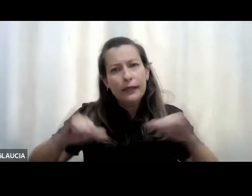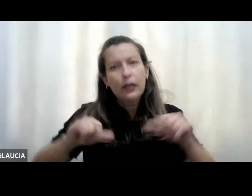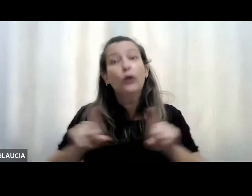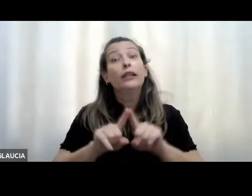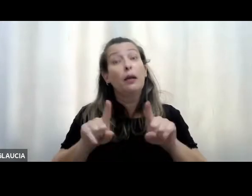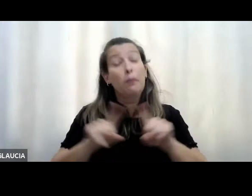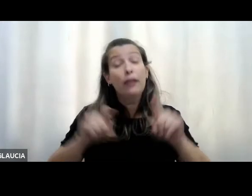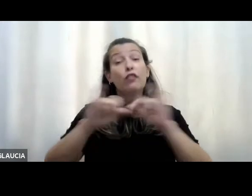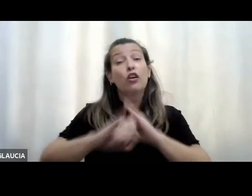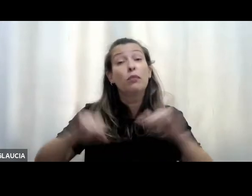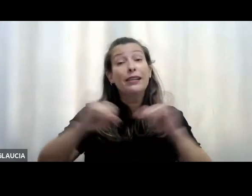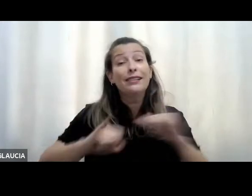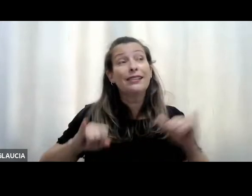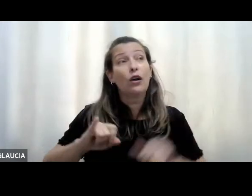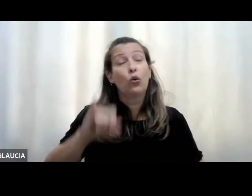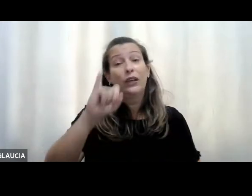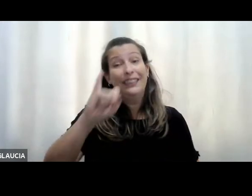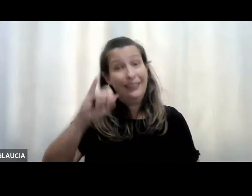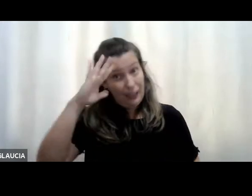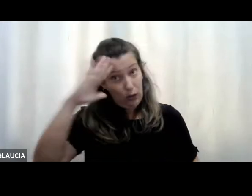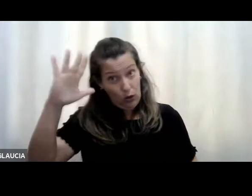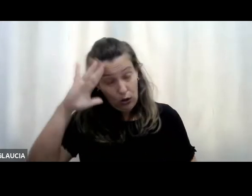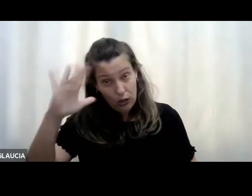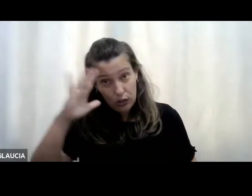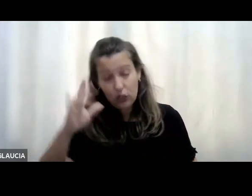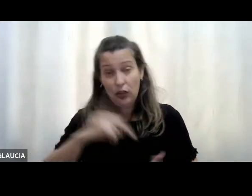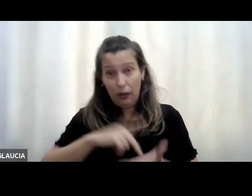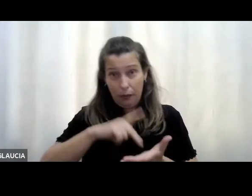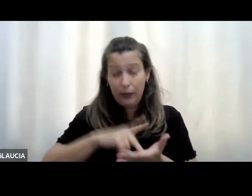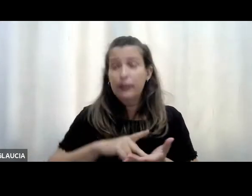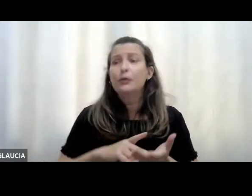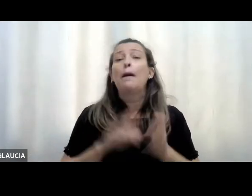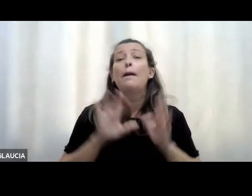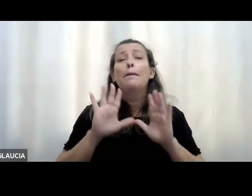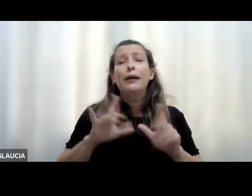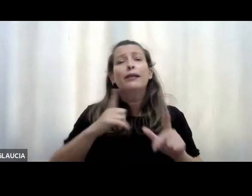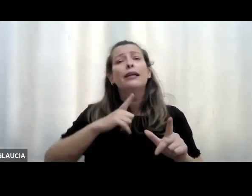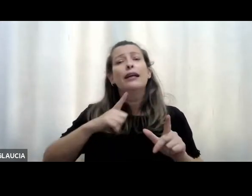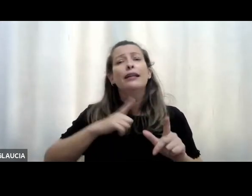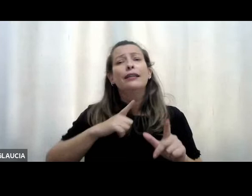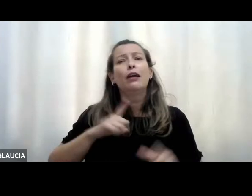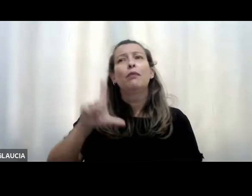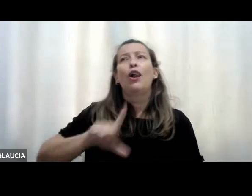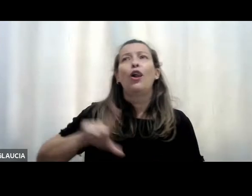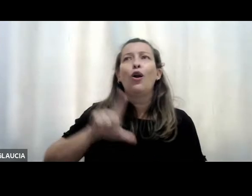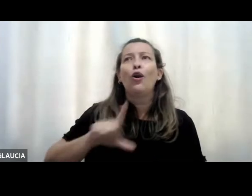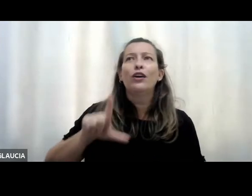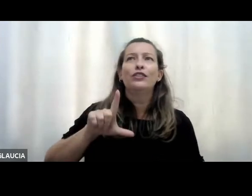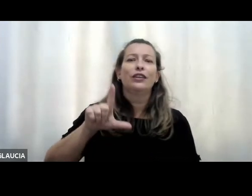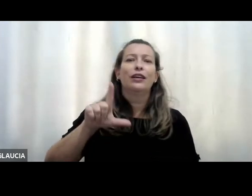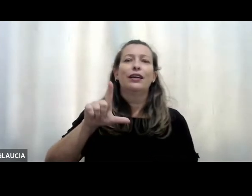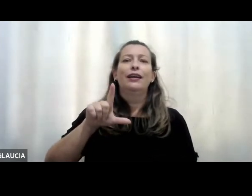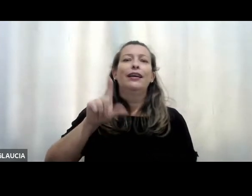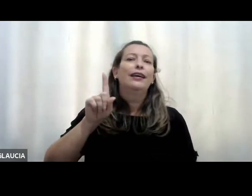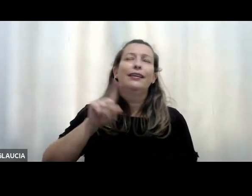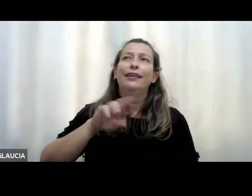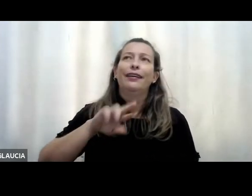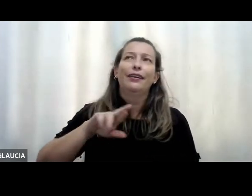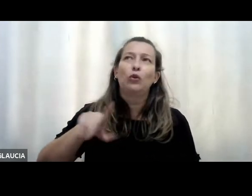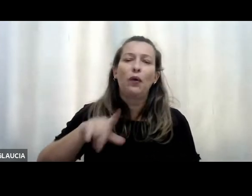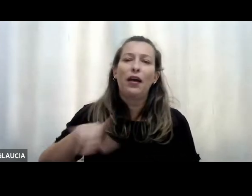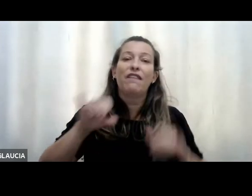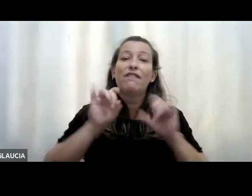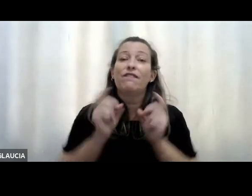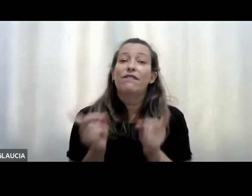mesmo da população de forma geral, ela trabalha numa lógica que não é vender conteúdo, né? As pessoas acham que estão comprando um conteúdo,